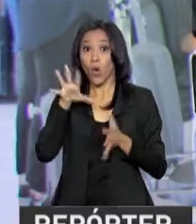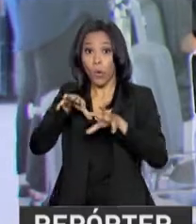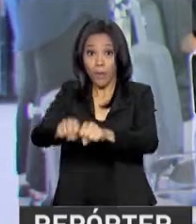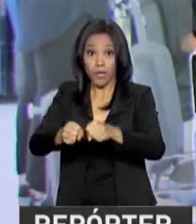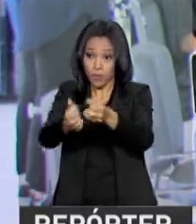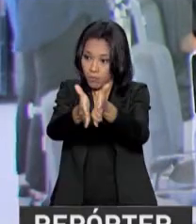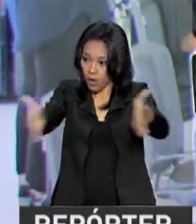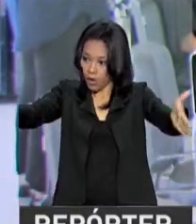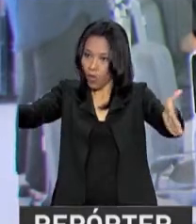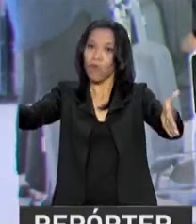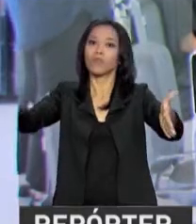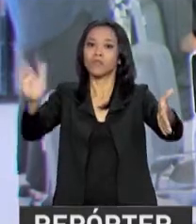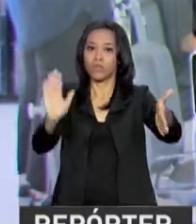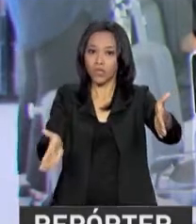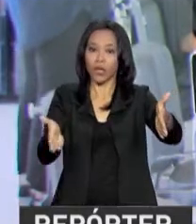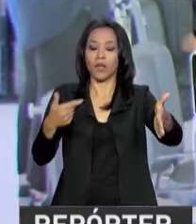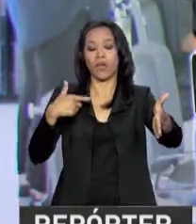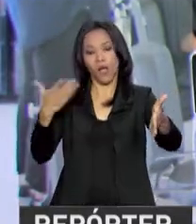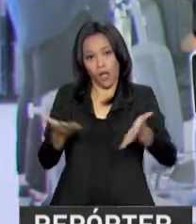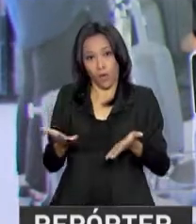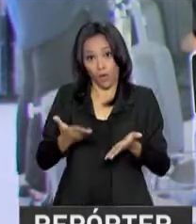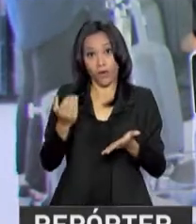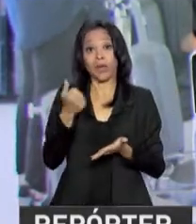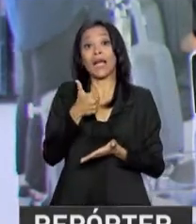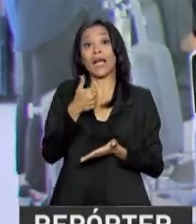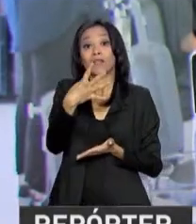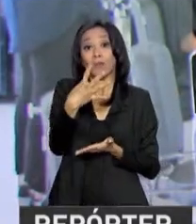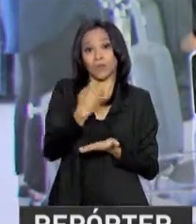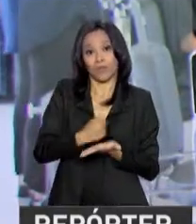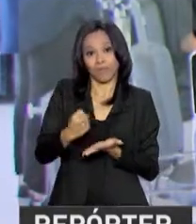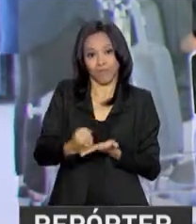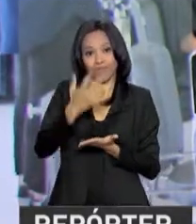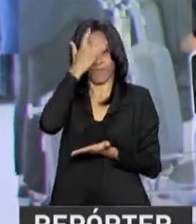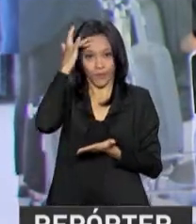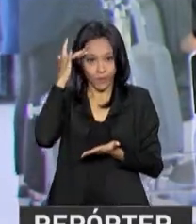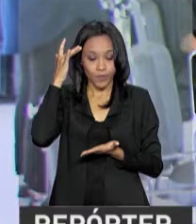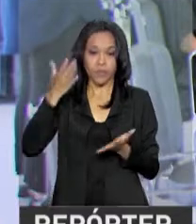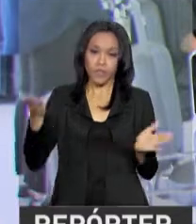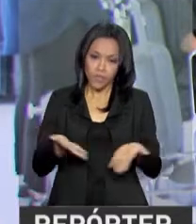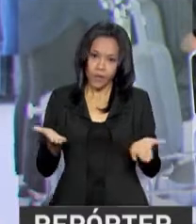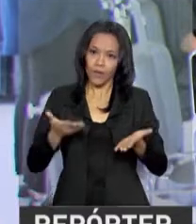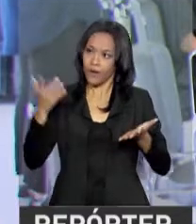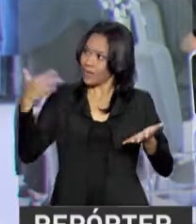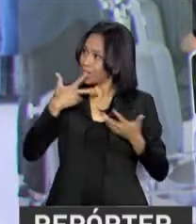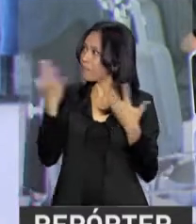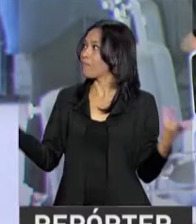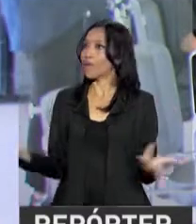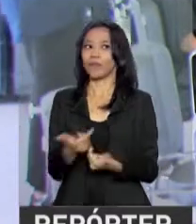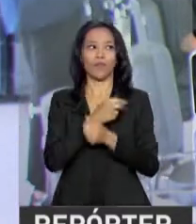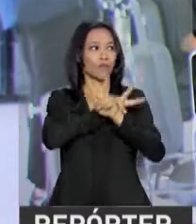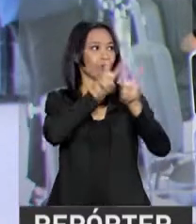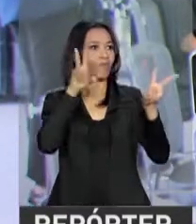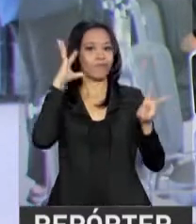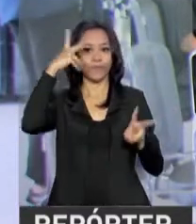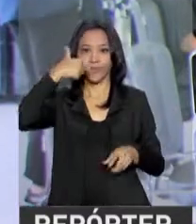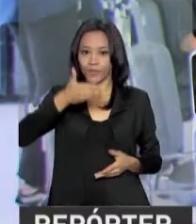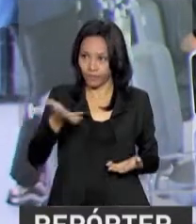maior. Já passamos a ter 14 funcionários e agora estamos com esse espaço maravilhoso, lindo,